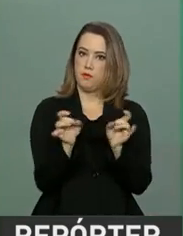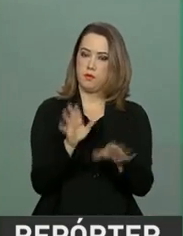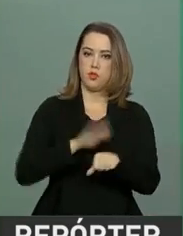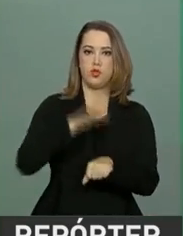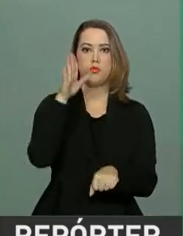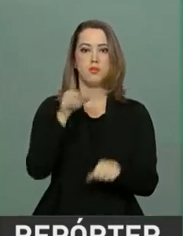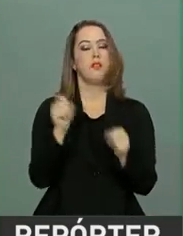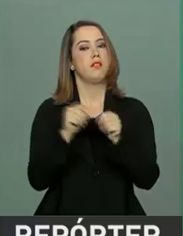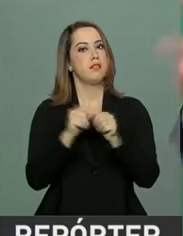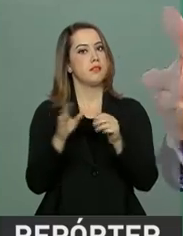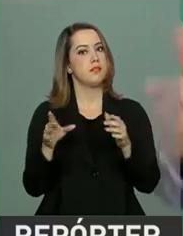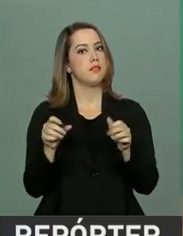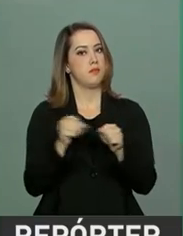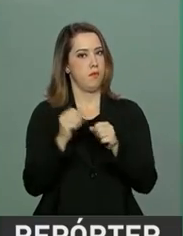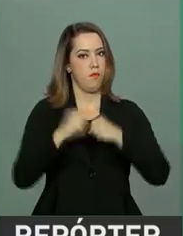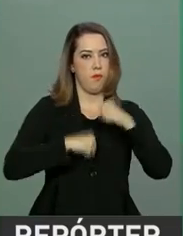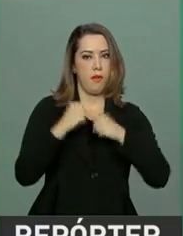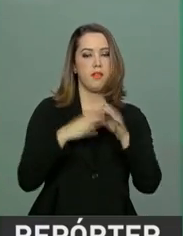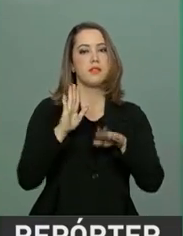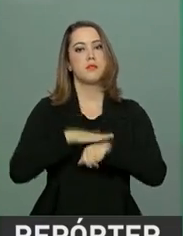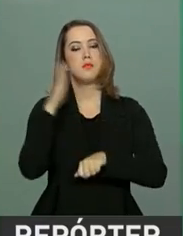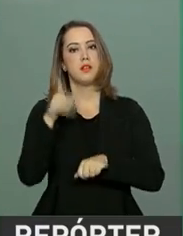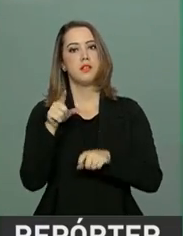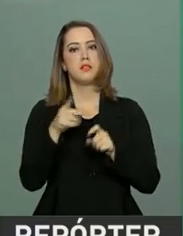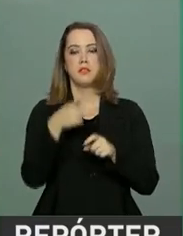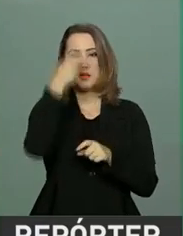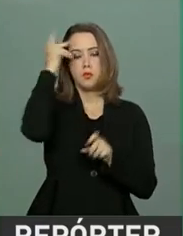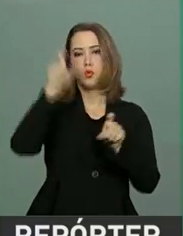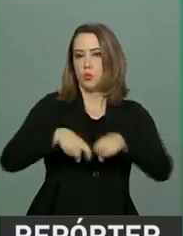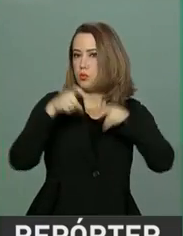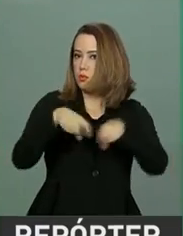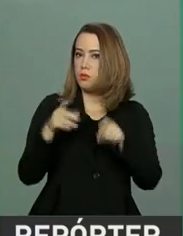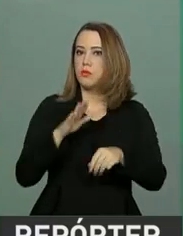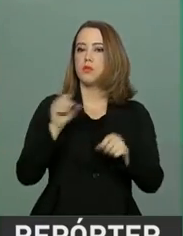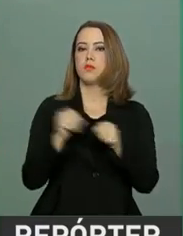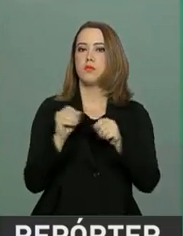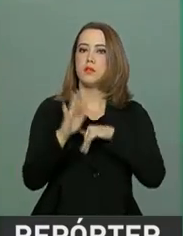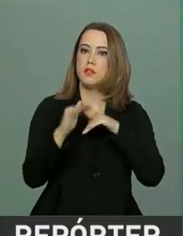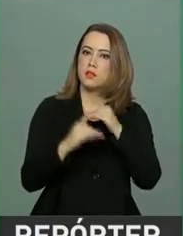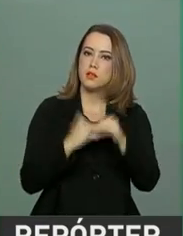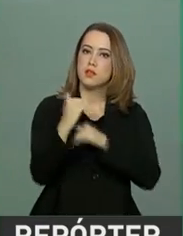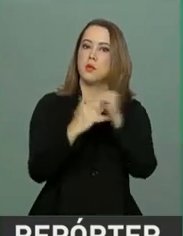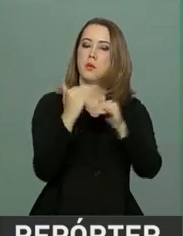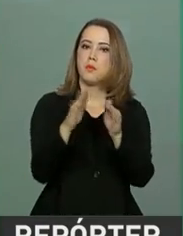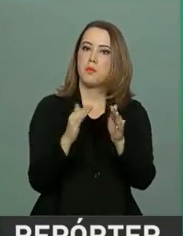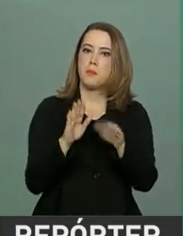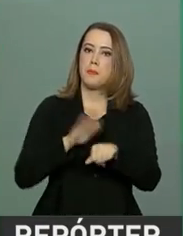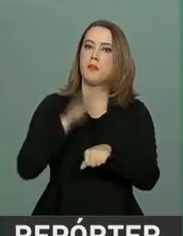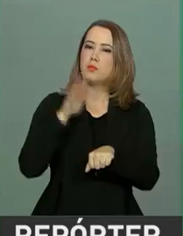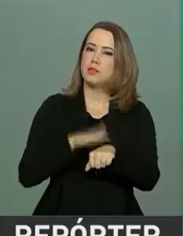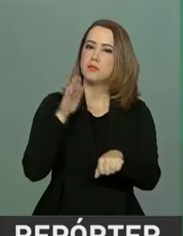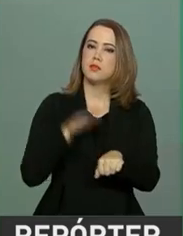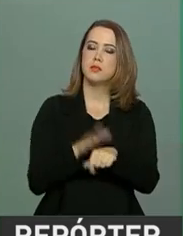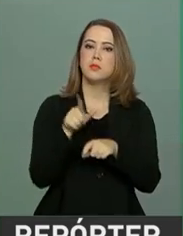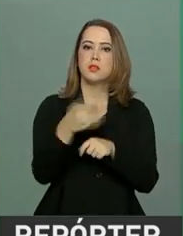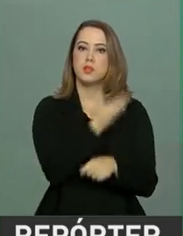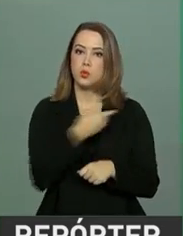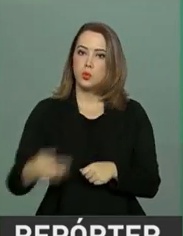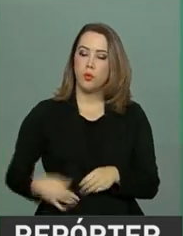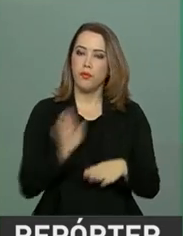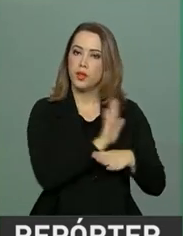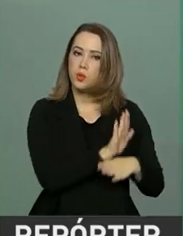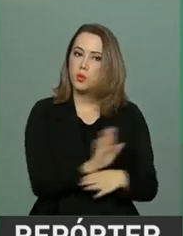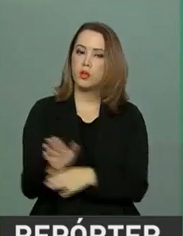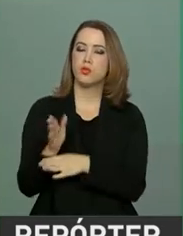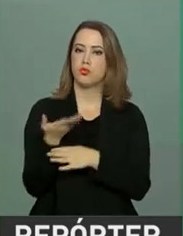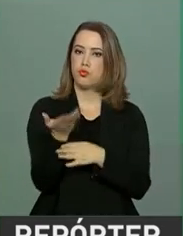mais os agricultores vão produzir mais e o governo propicia as condições a infraestrutura a